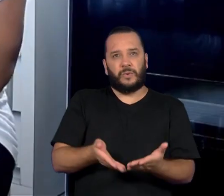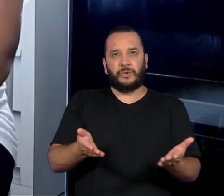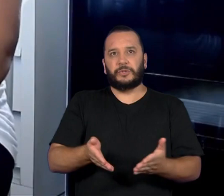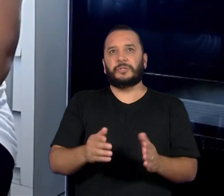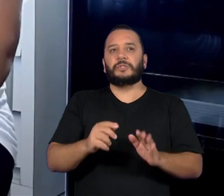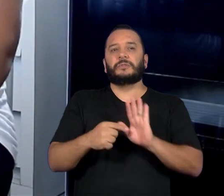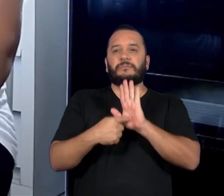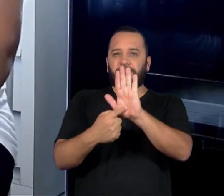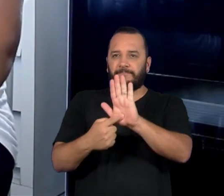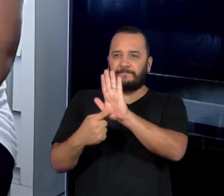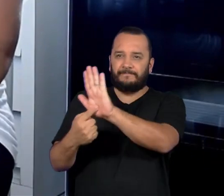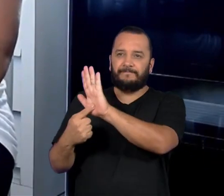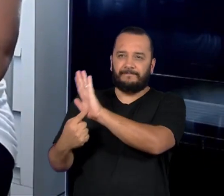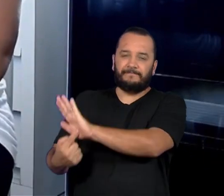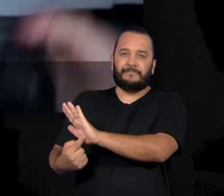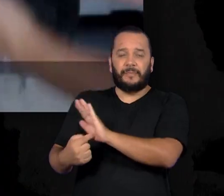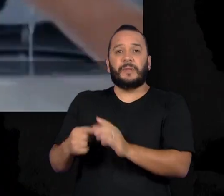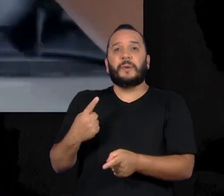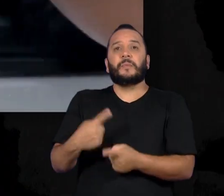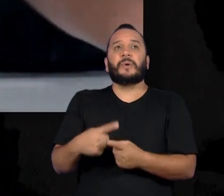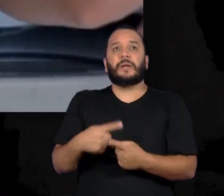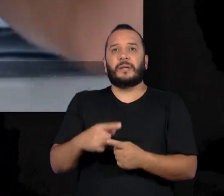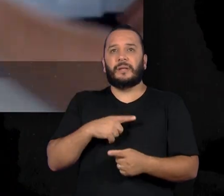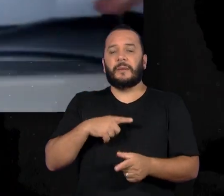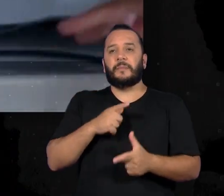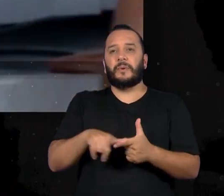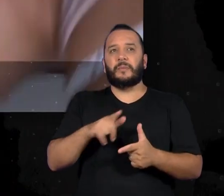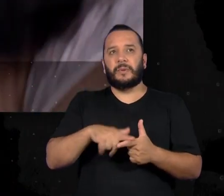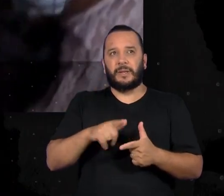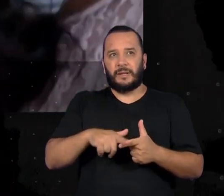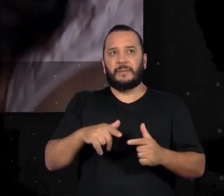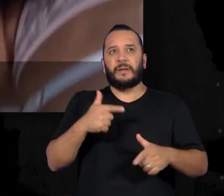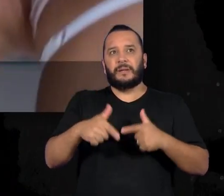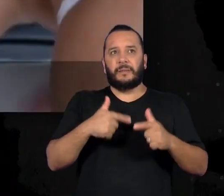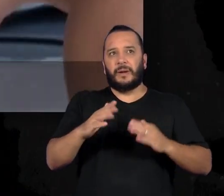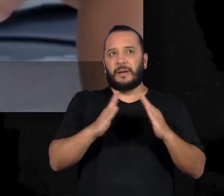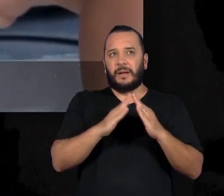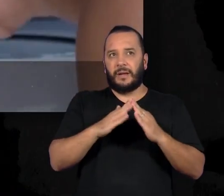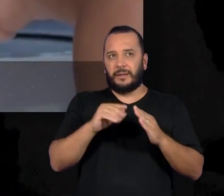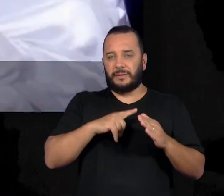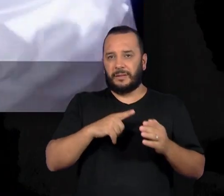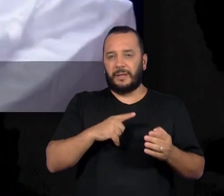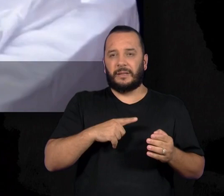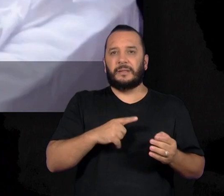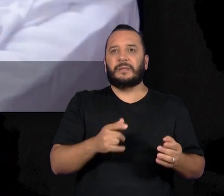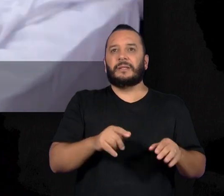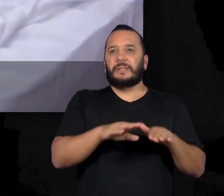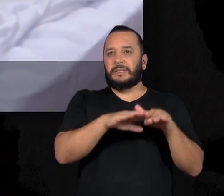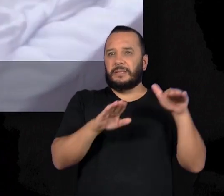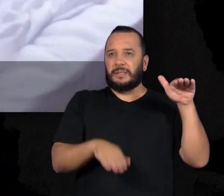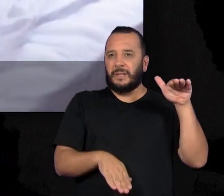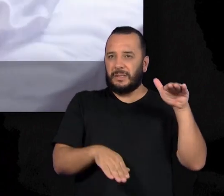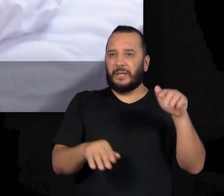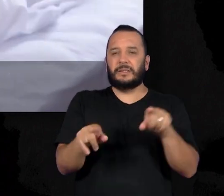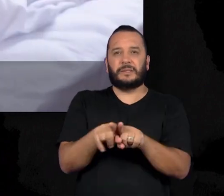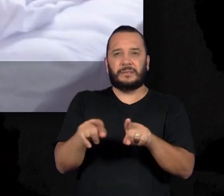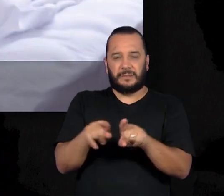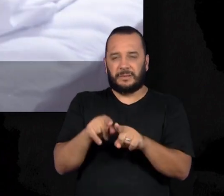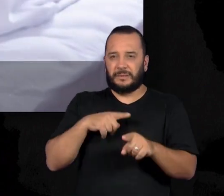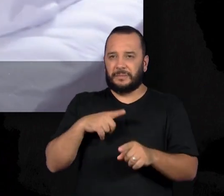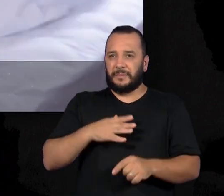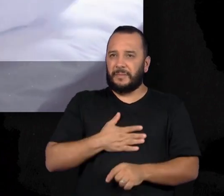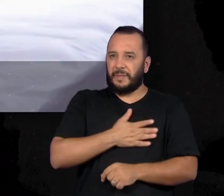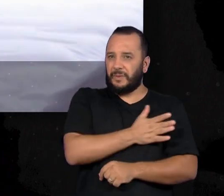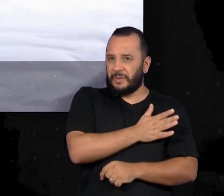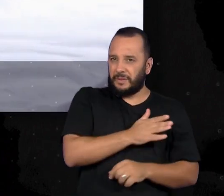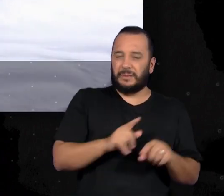gente ainda tem problemas no emprego doméstico, a gente ainda tem a desigualdade, a gente ainda tem o preconceito e ainda existe todas as problemáticas